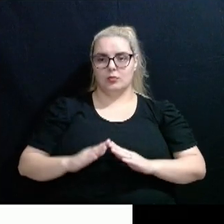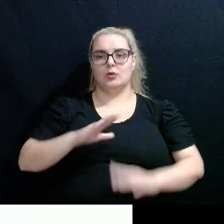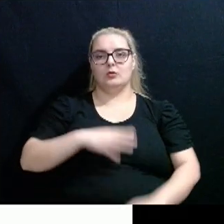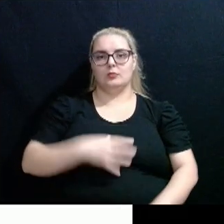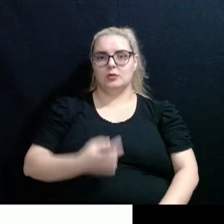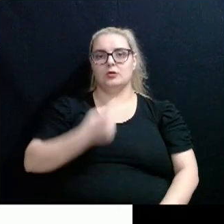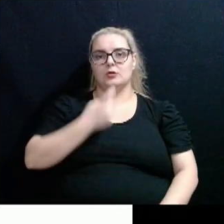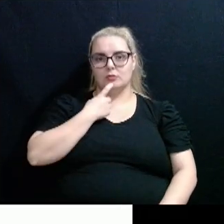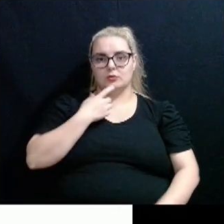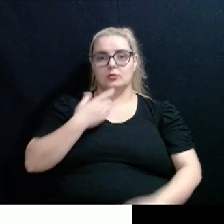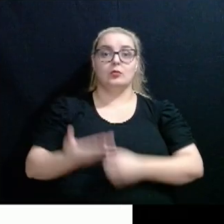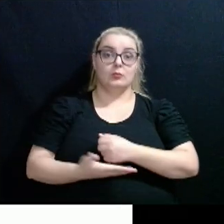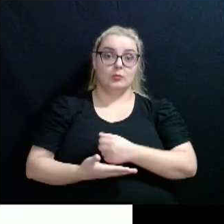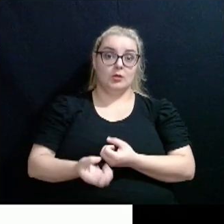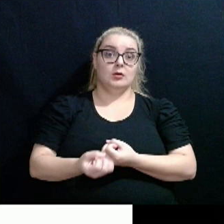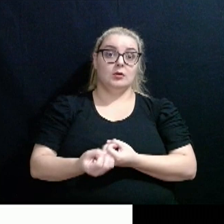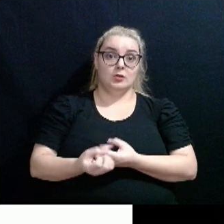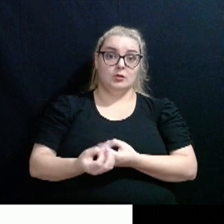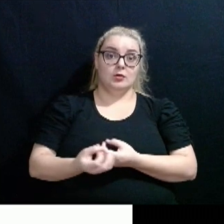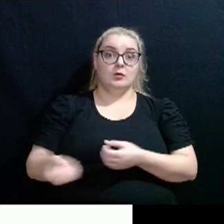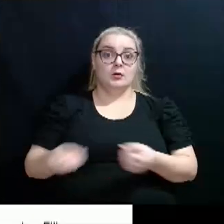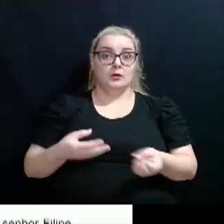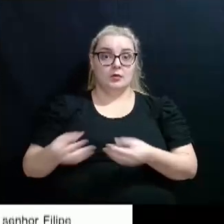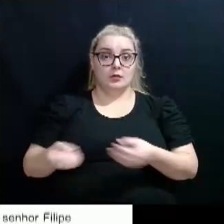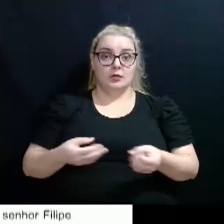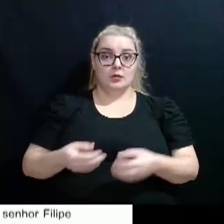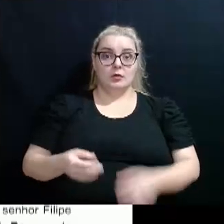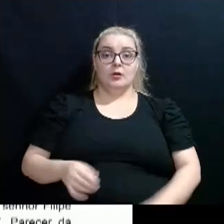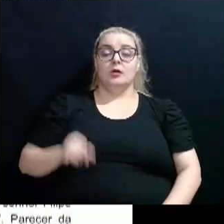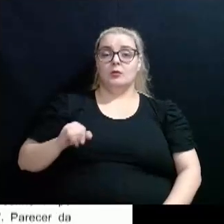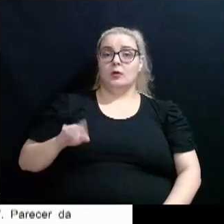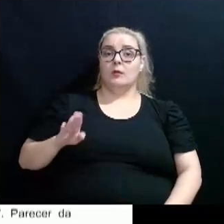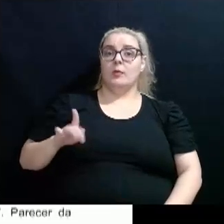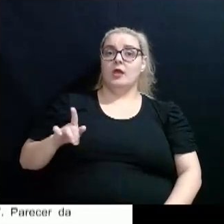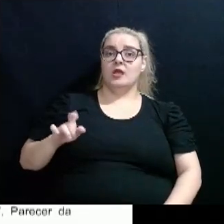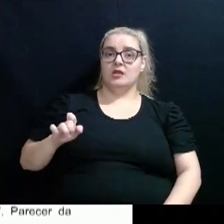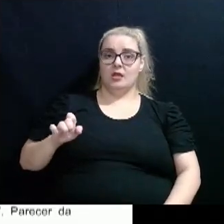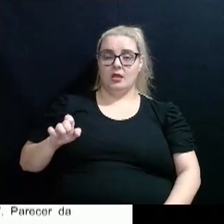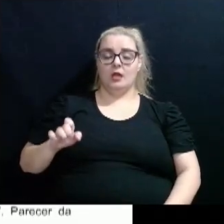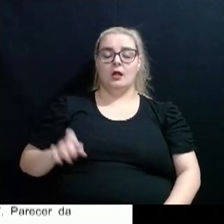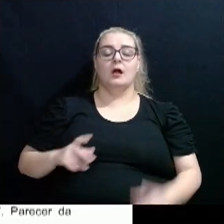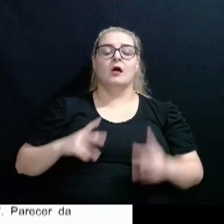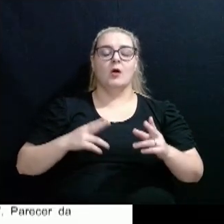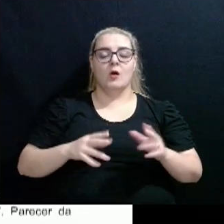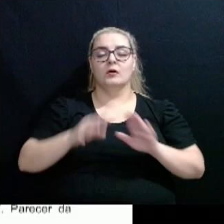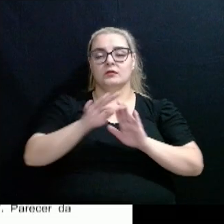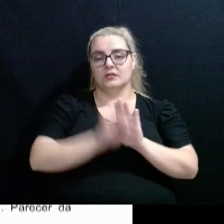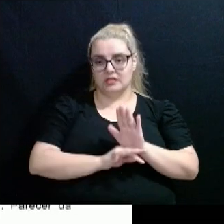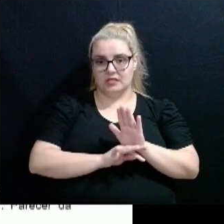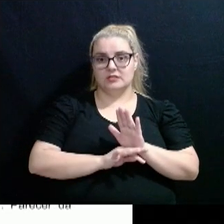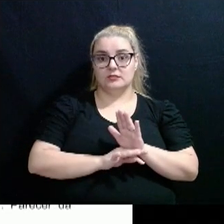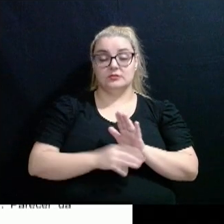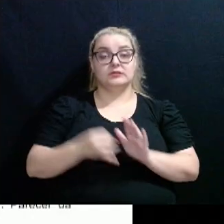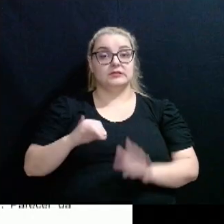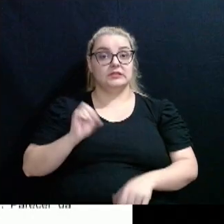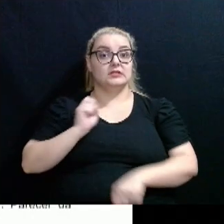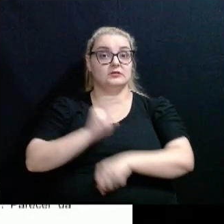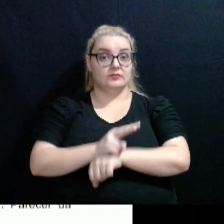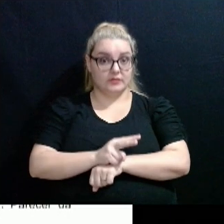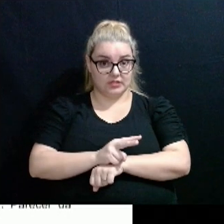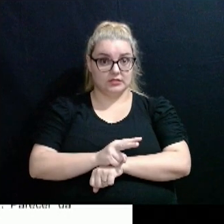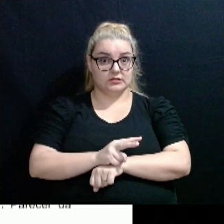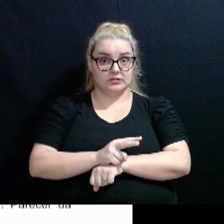base nos dados mais recentes do IBGE. Ainda de acordo com o texto, Caso as vagas destinadas não